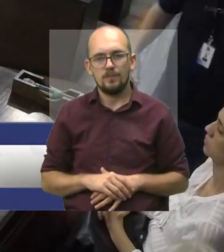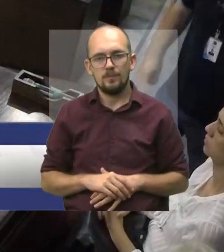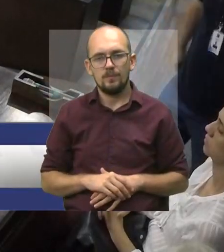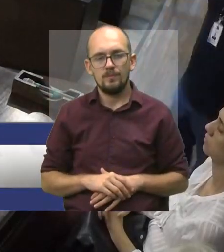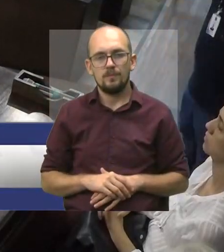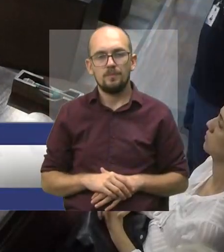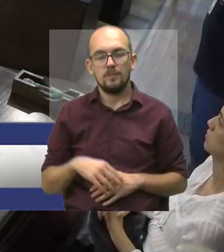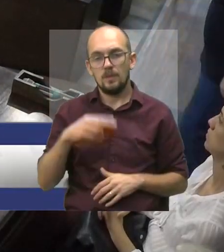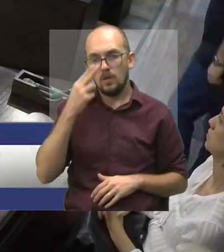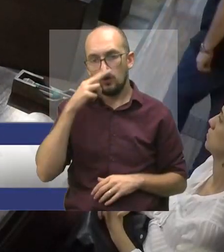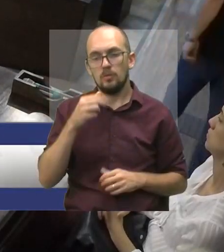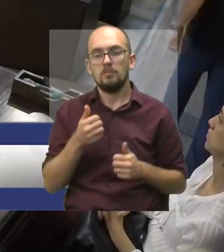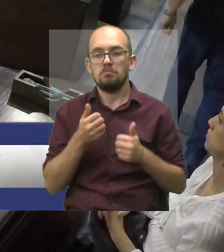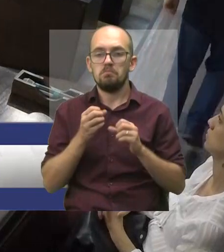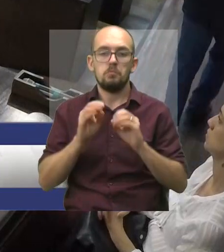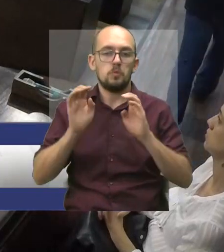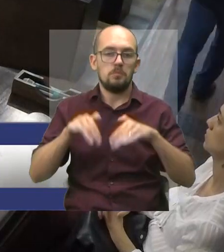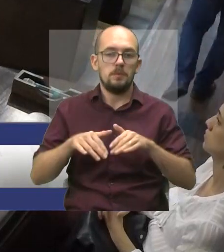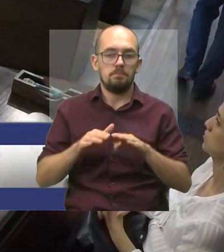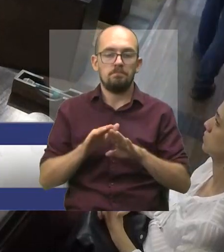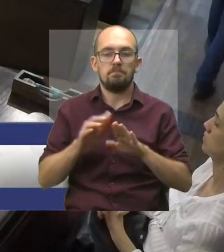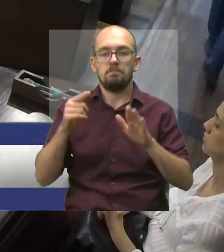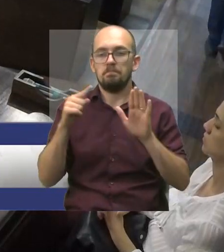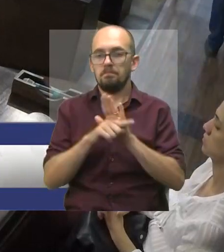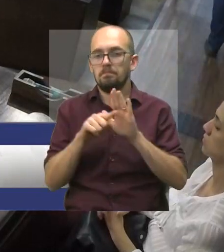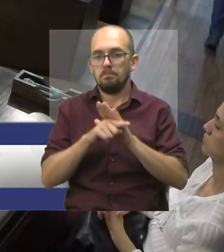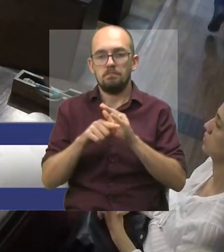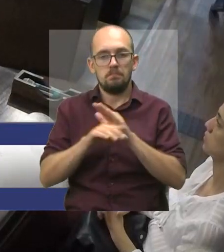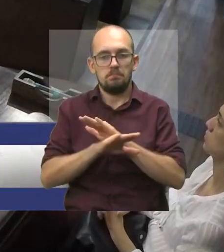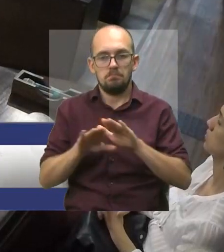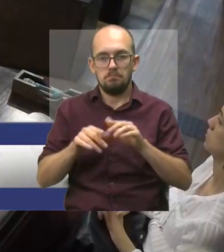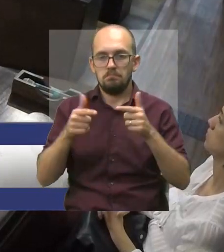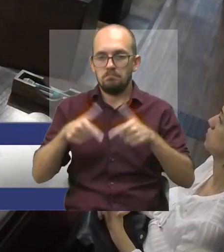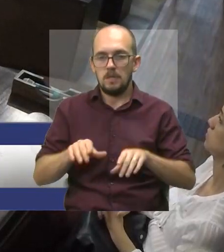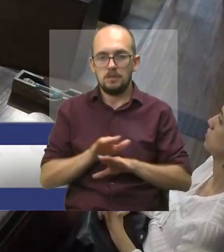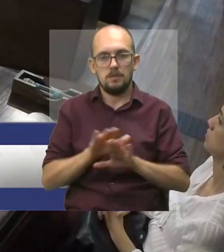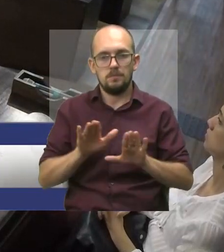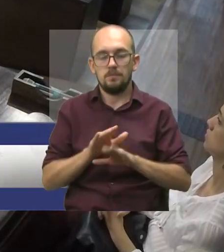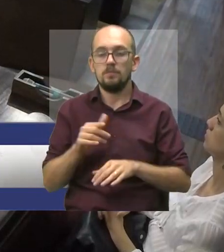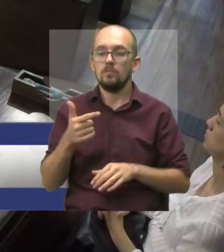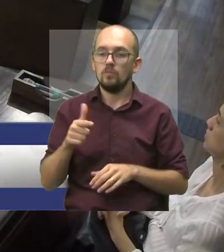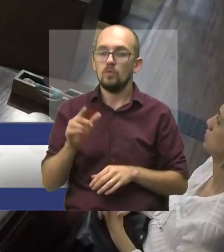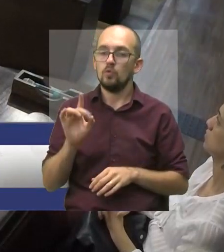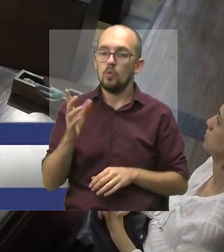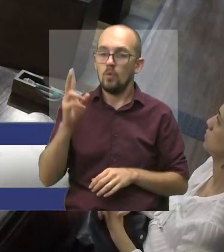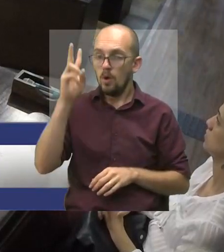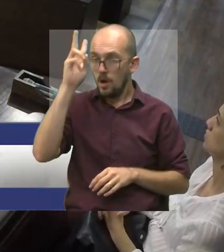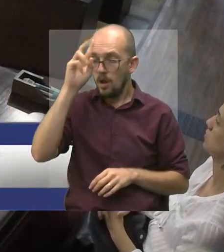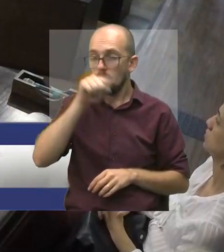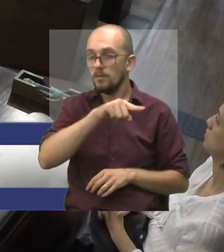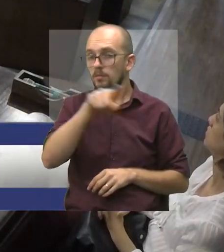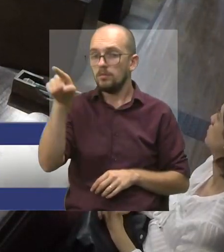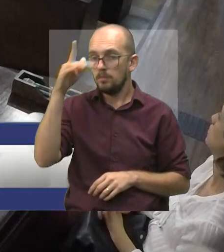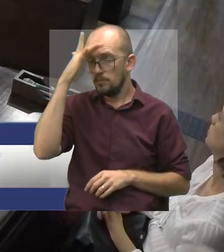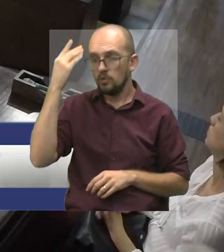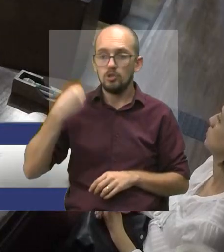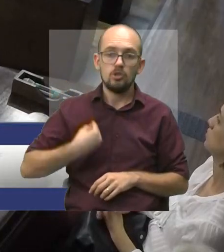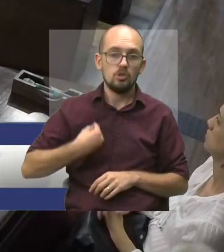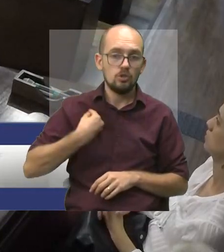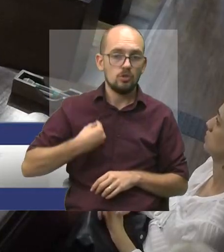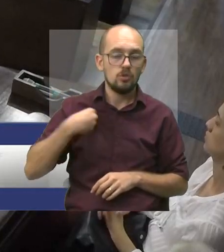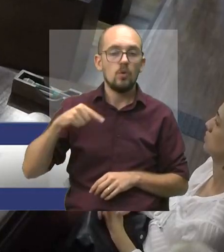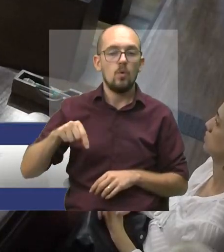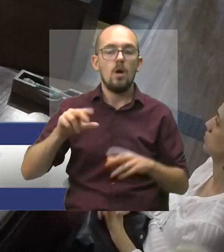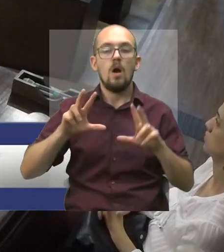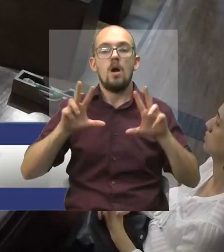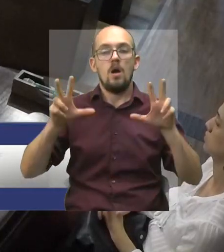Muito bem, nós não temos mais nenhuma pergunta. Eu quero mais uma vez relembrar ao público presente que a